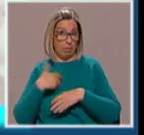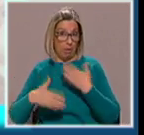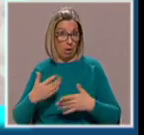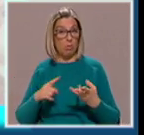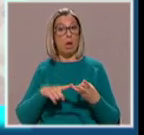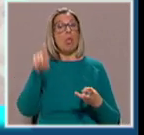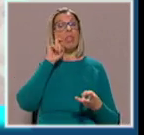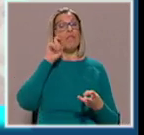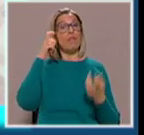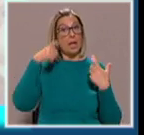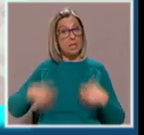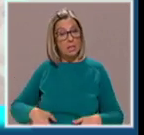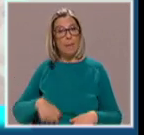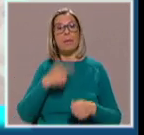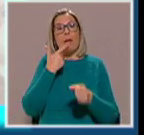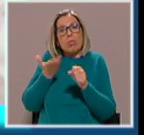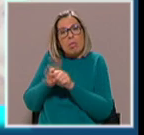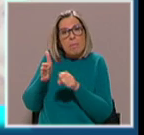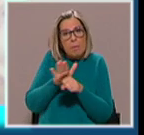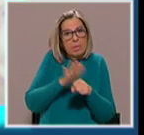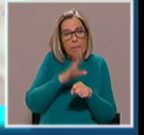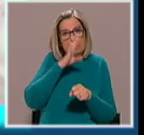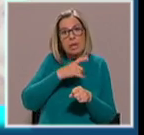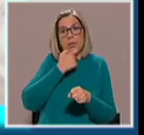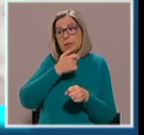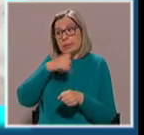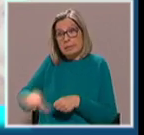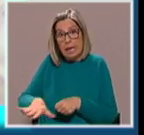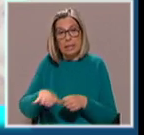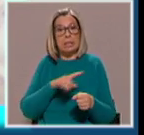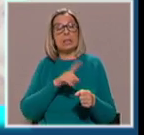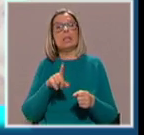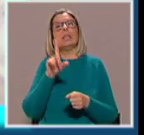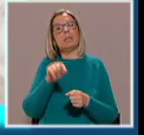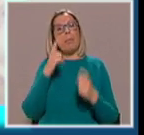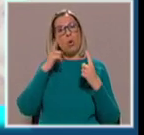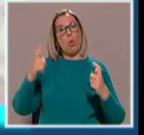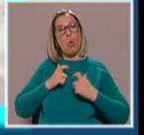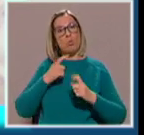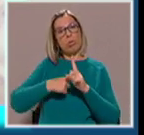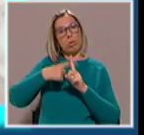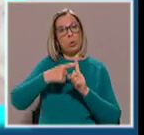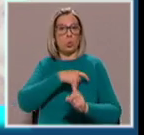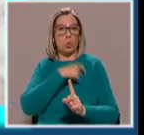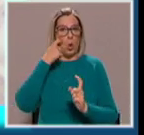organismo, da coagulação do sangue, em caso de hemorragias, e da regulação da temperatura corporal.